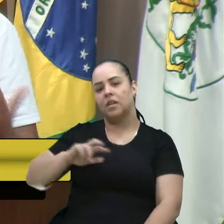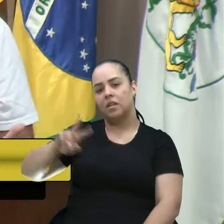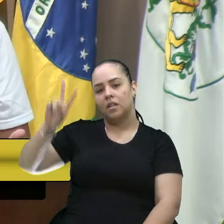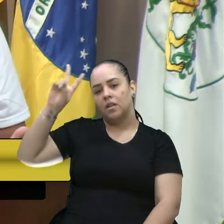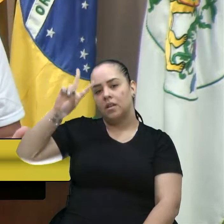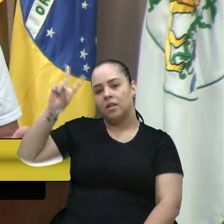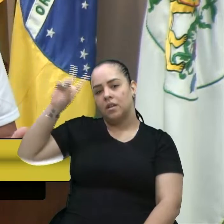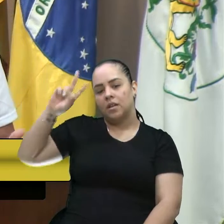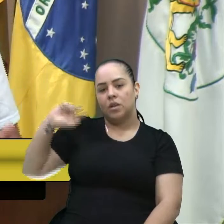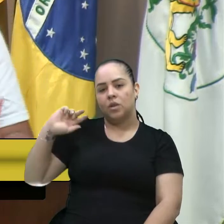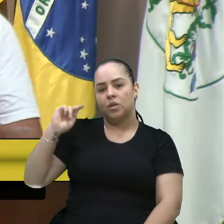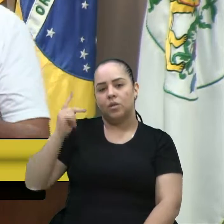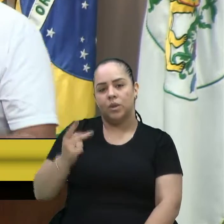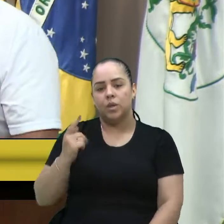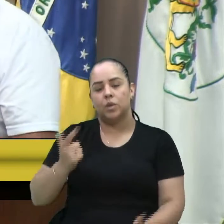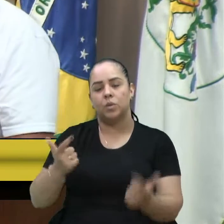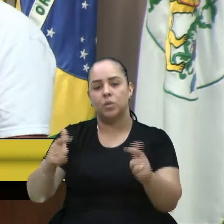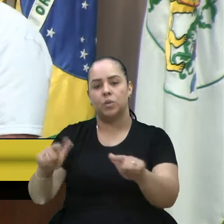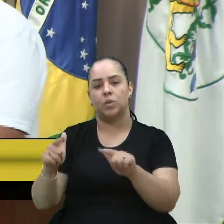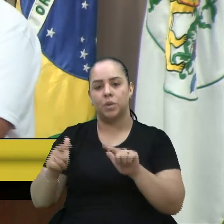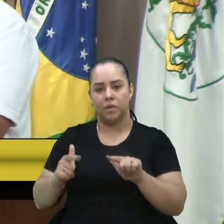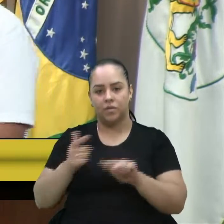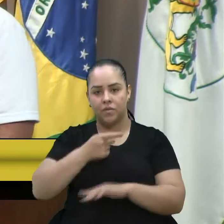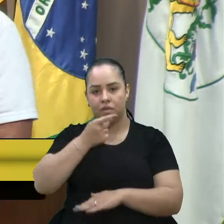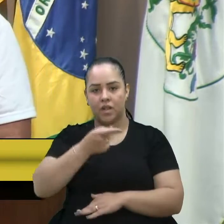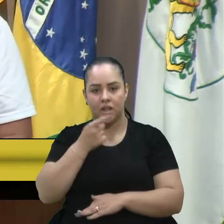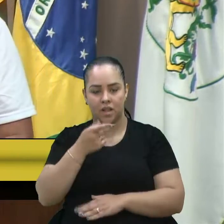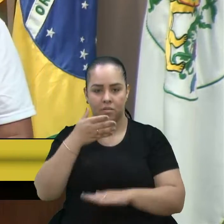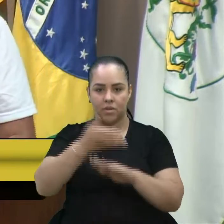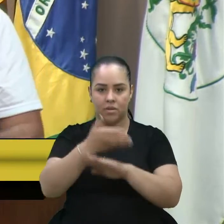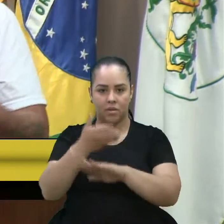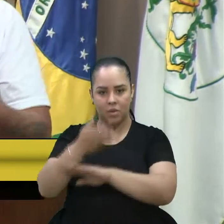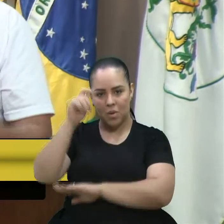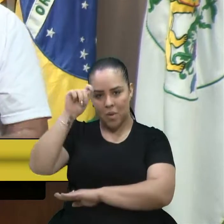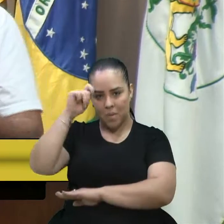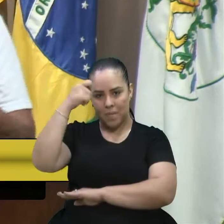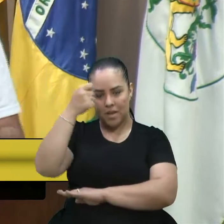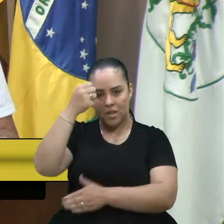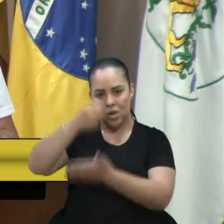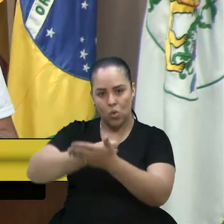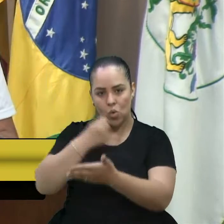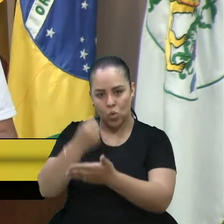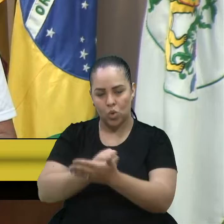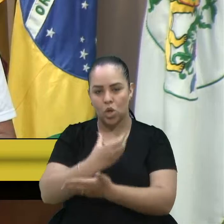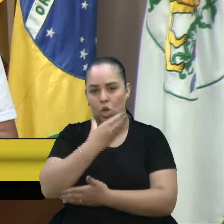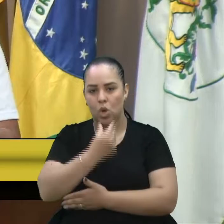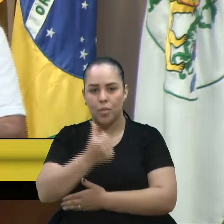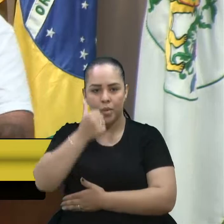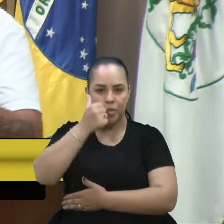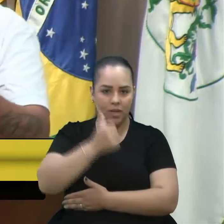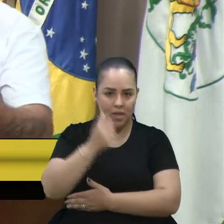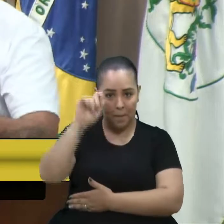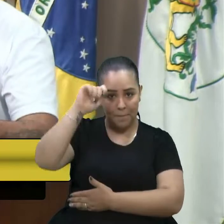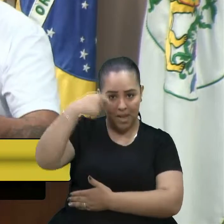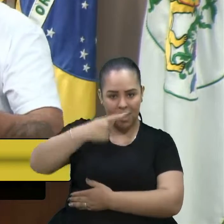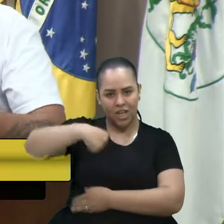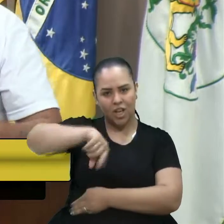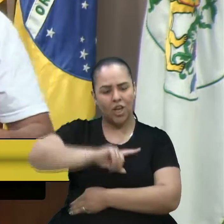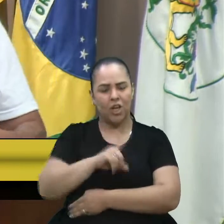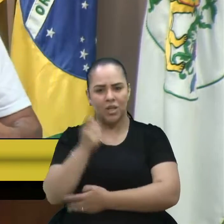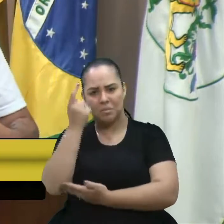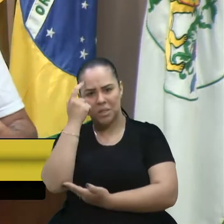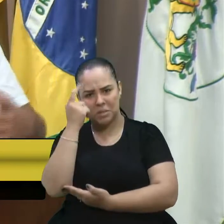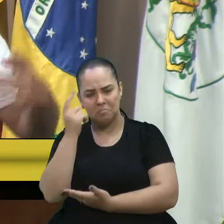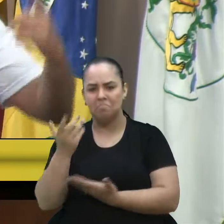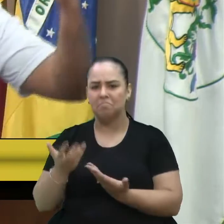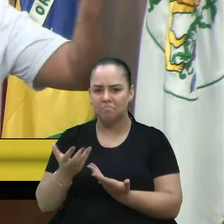histórica desses territórios para falar da presença negra, da luta de homens e mulheres negras, e a gente fica pensando, né, tanto